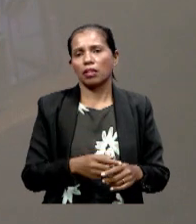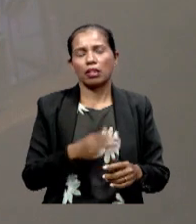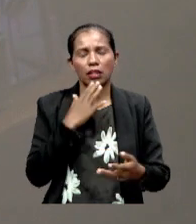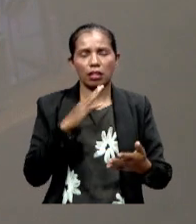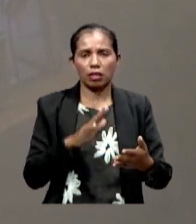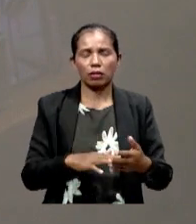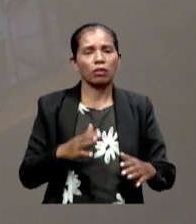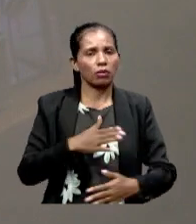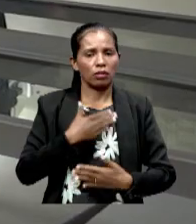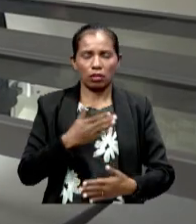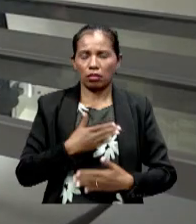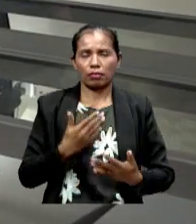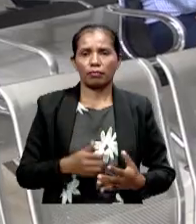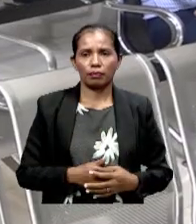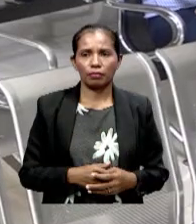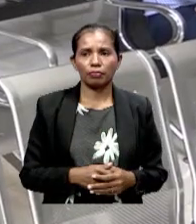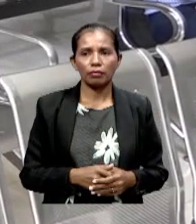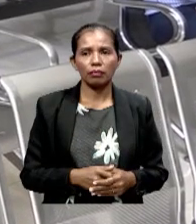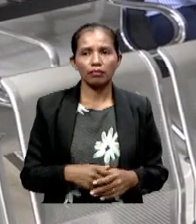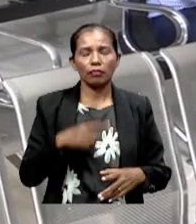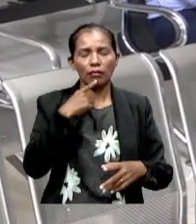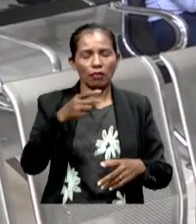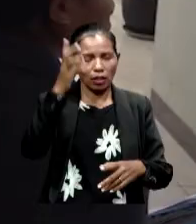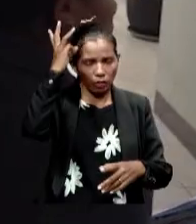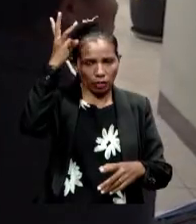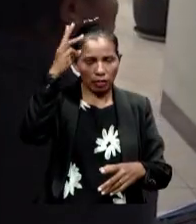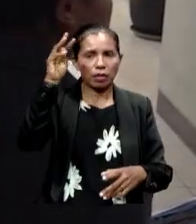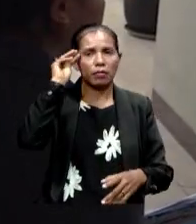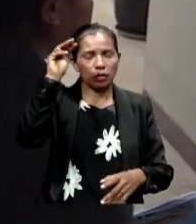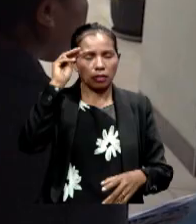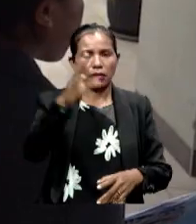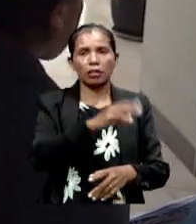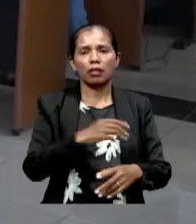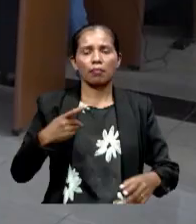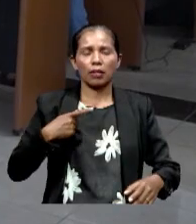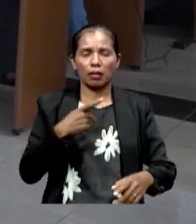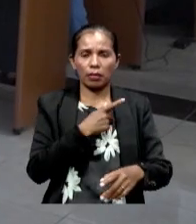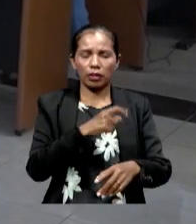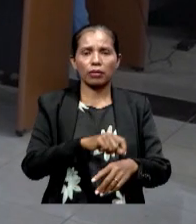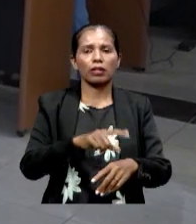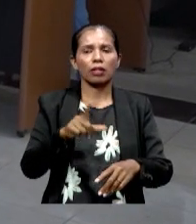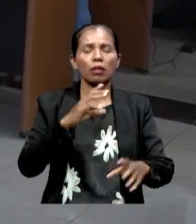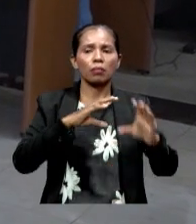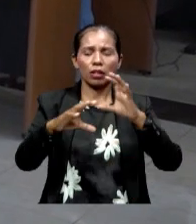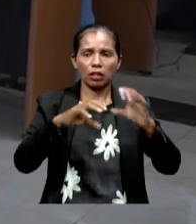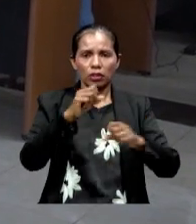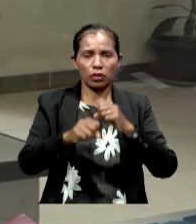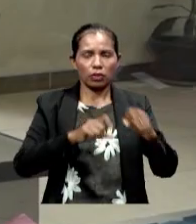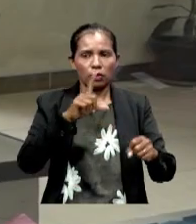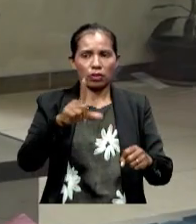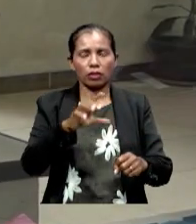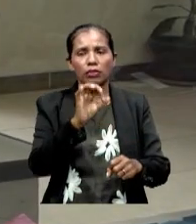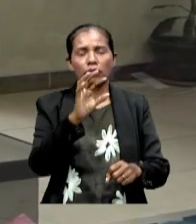ladum contentida. A tamba preocupação, né, ministro assunto parlamentar no comunicação social,